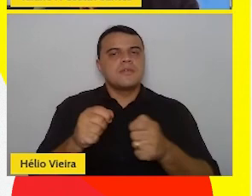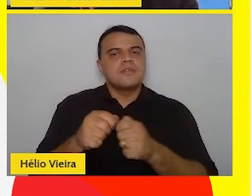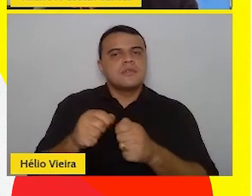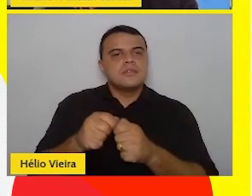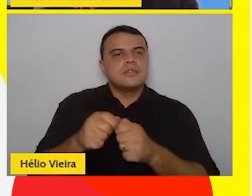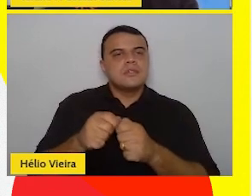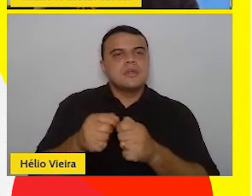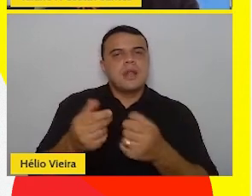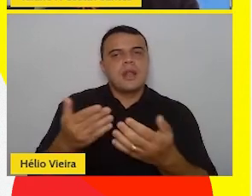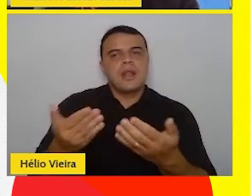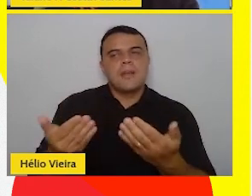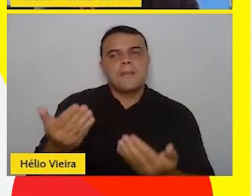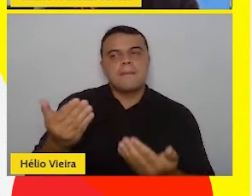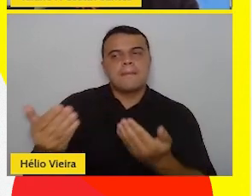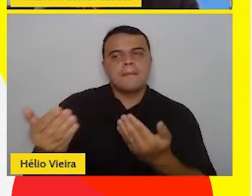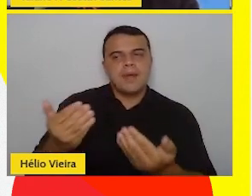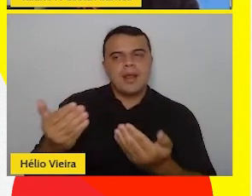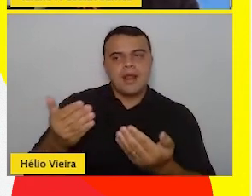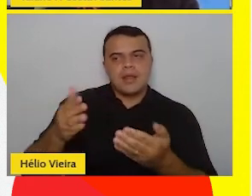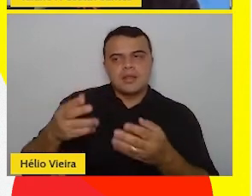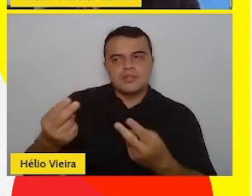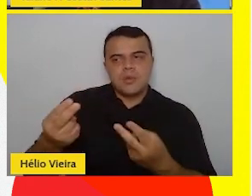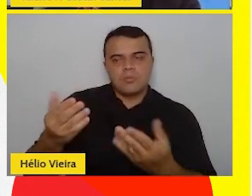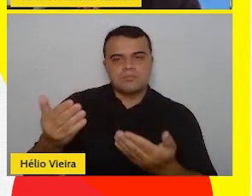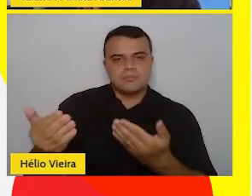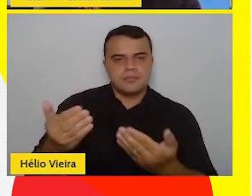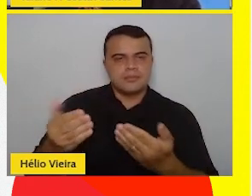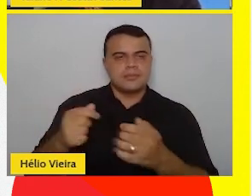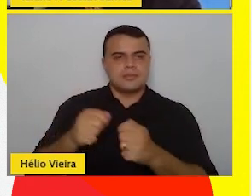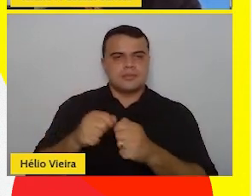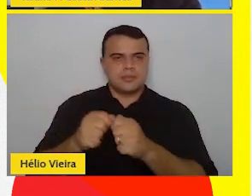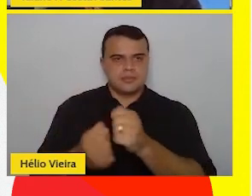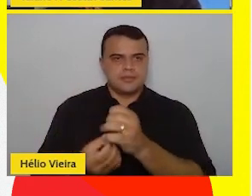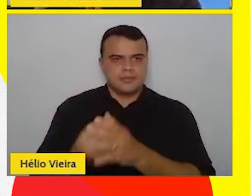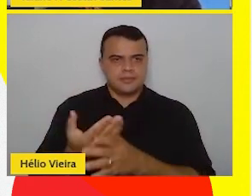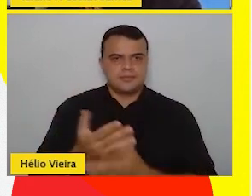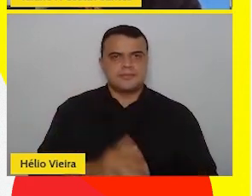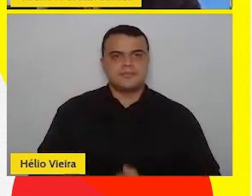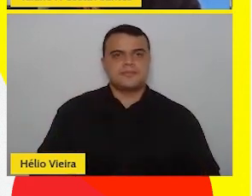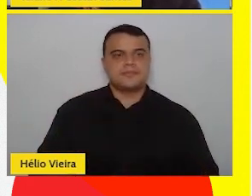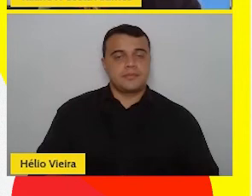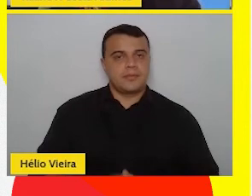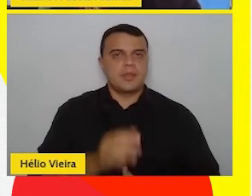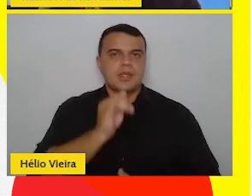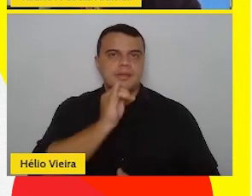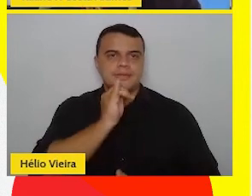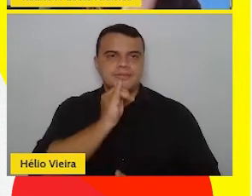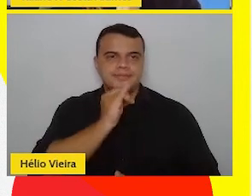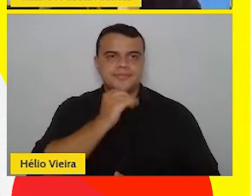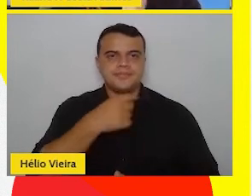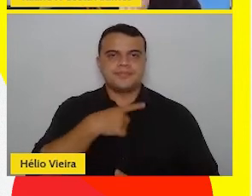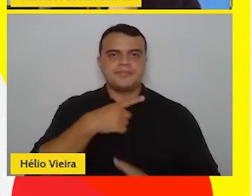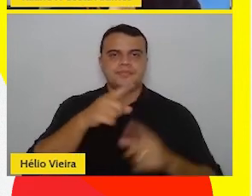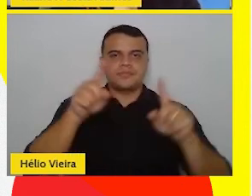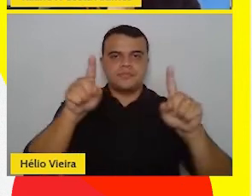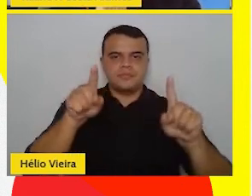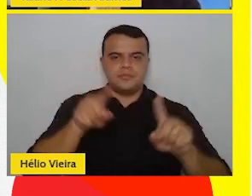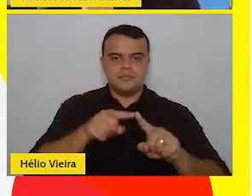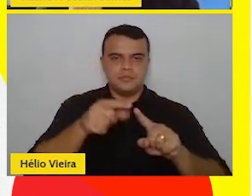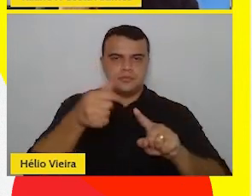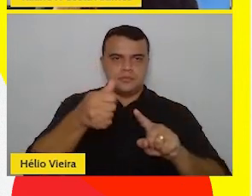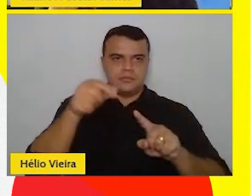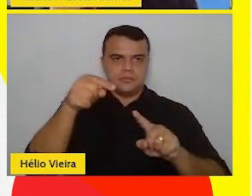linhas paralelas, traçar linhas paralelas. Então, dentro, por exemplo, no primeiro triângulo,